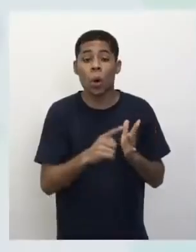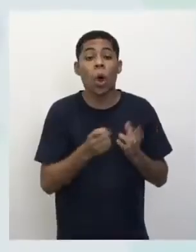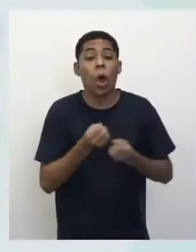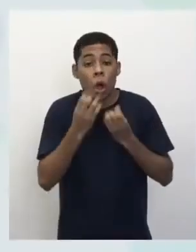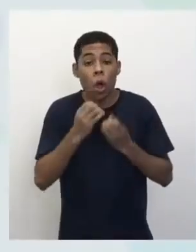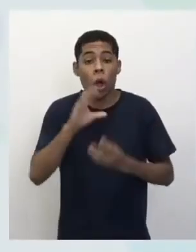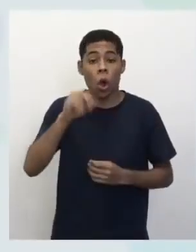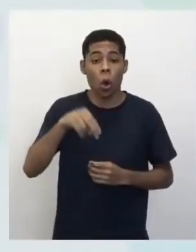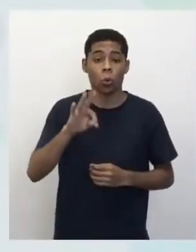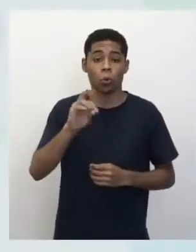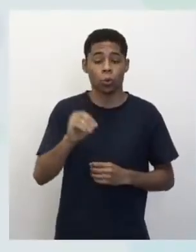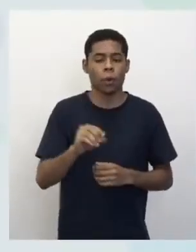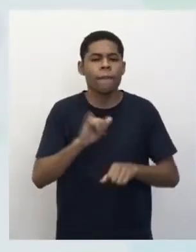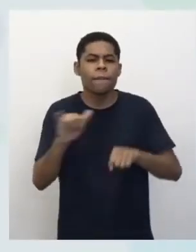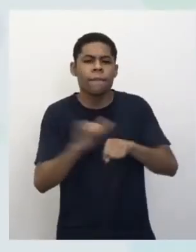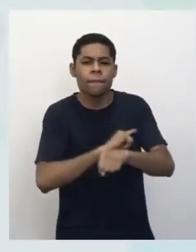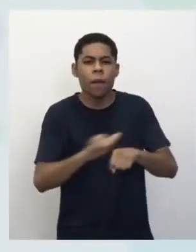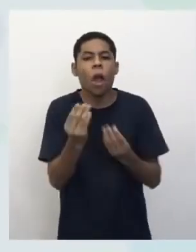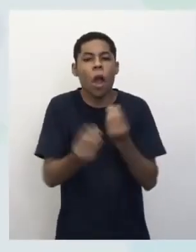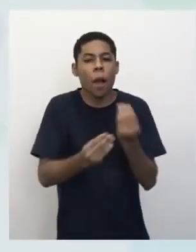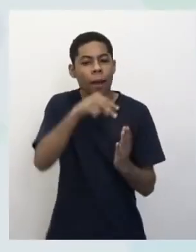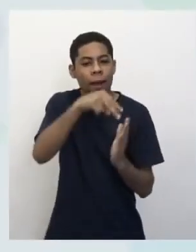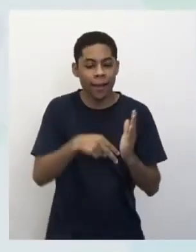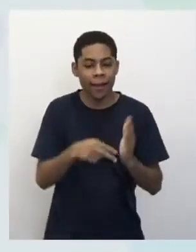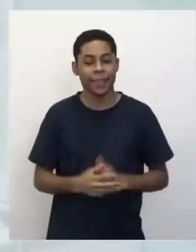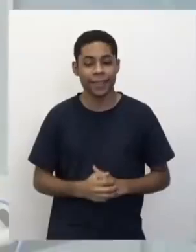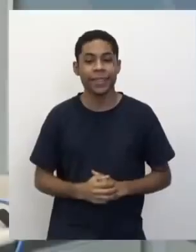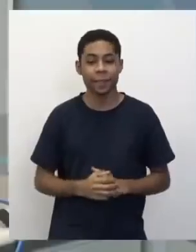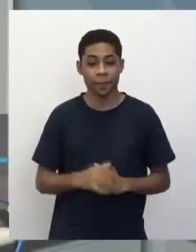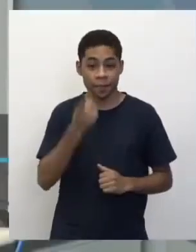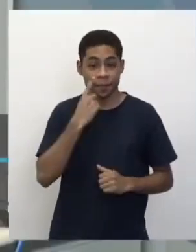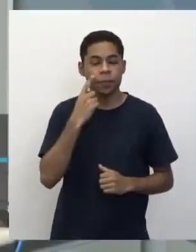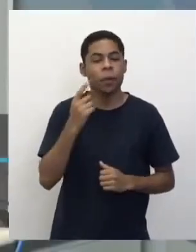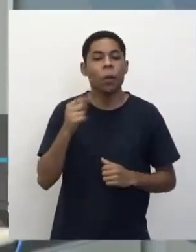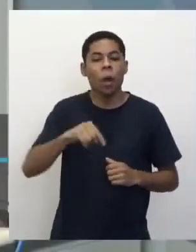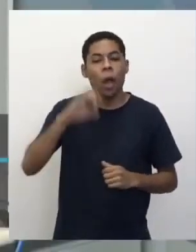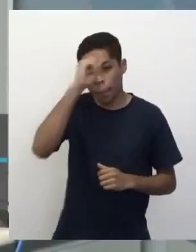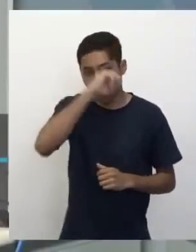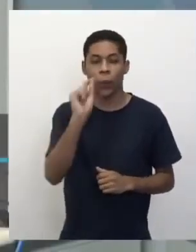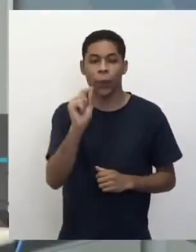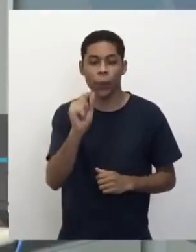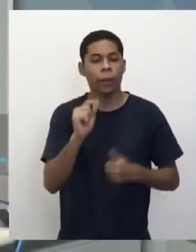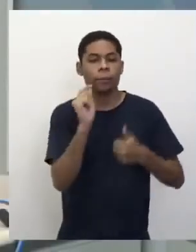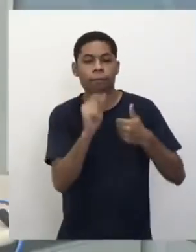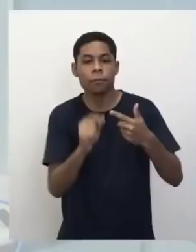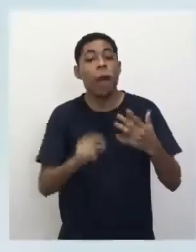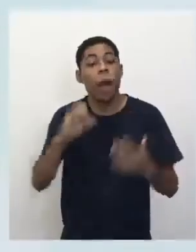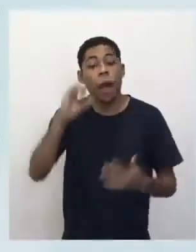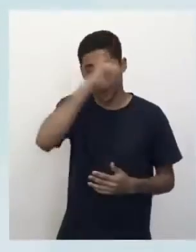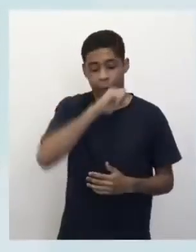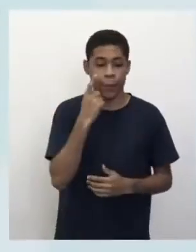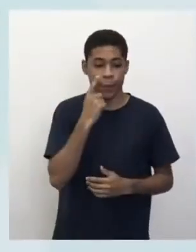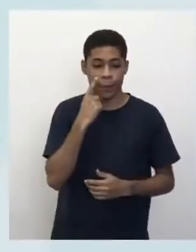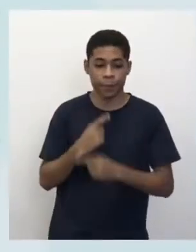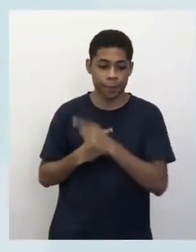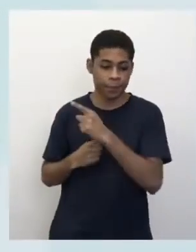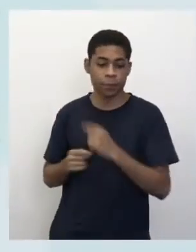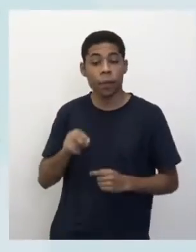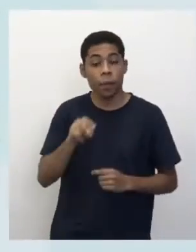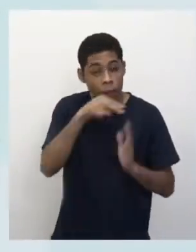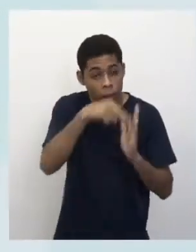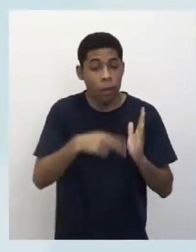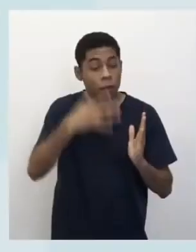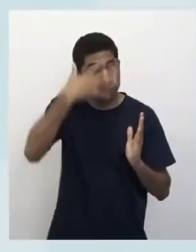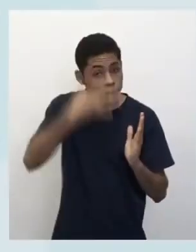de leitura. Pode ir para a habilidade, deixa eu colocar aqui. E a habilidade, ler e compreender,